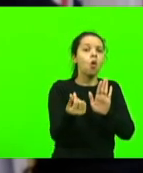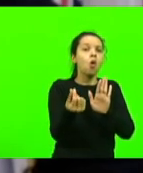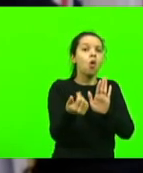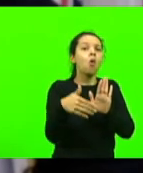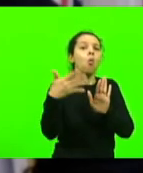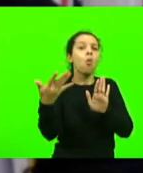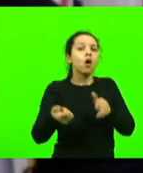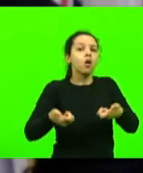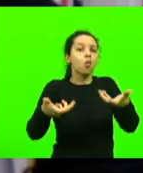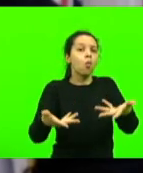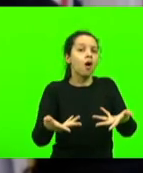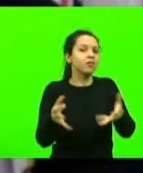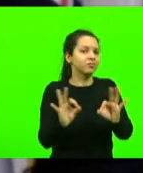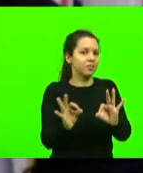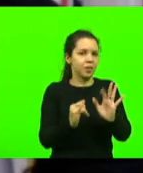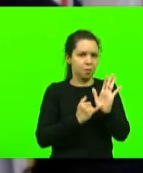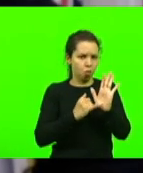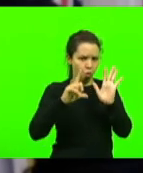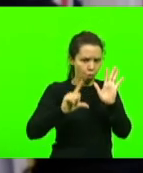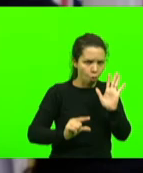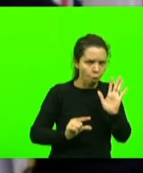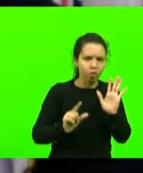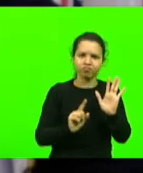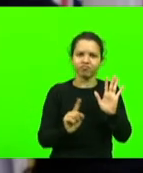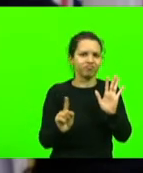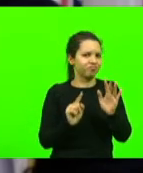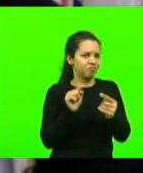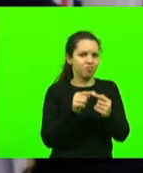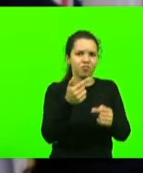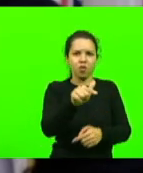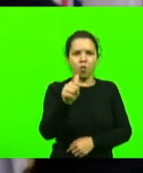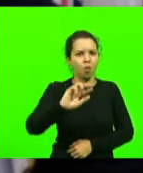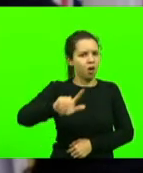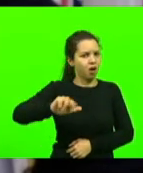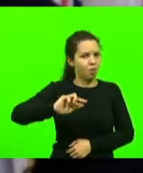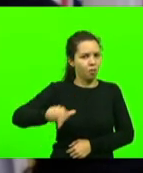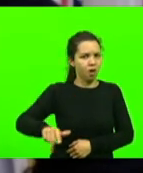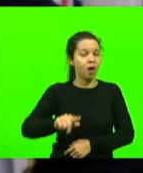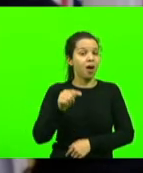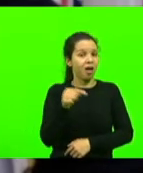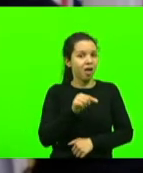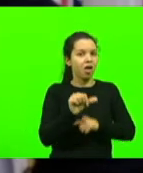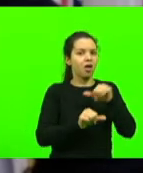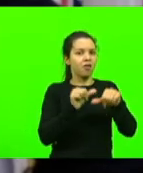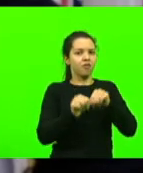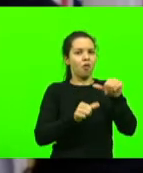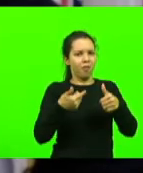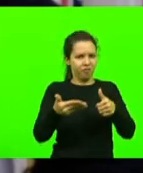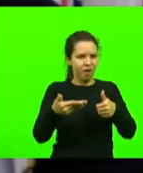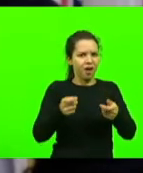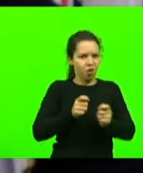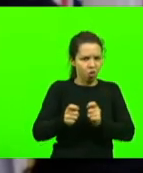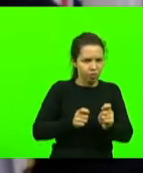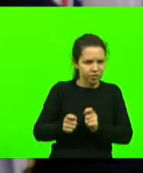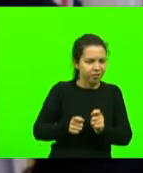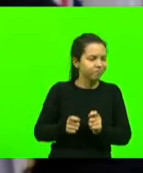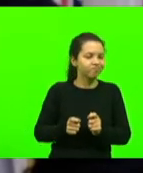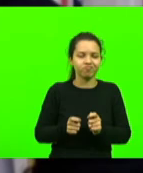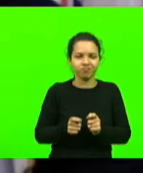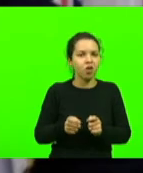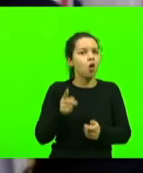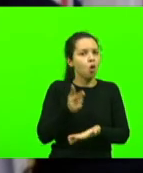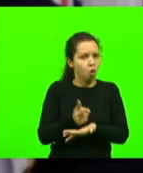pouco de redução de impostos na eventualidade de com a reforma se economizar gastos continuaremos